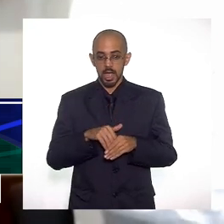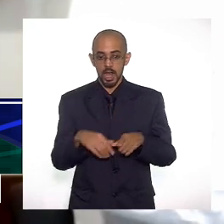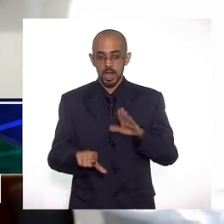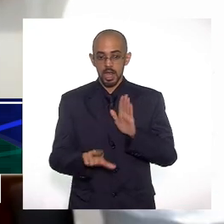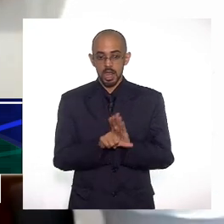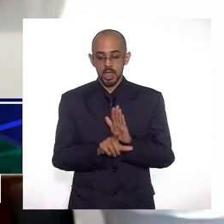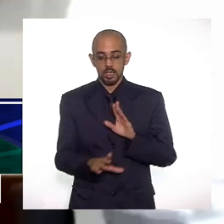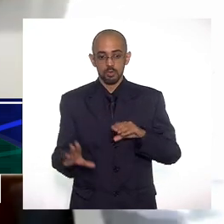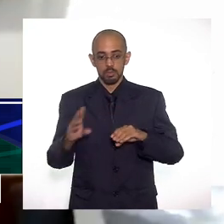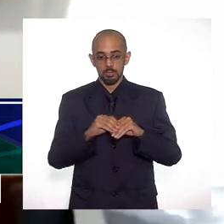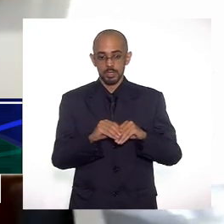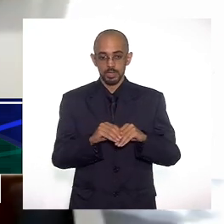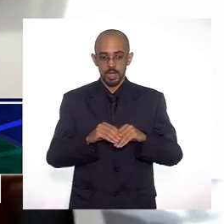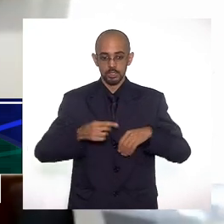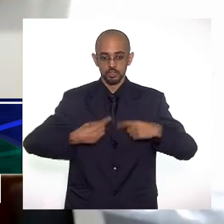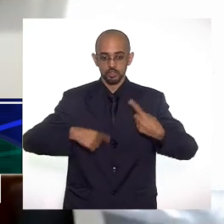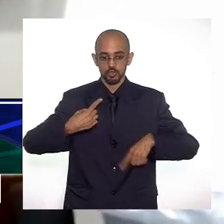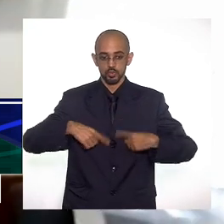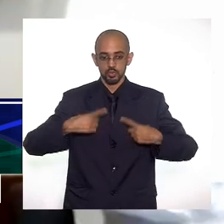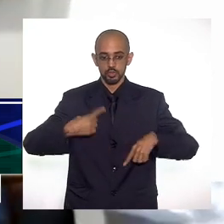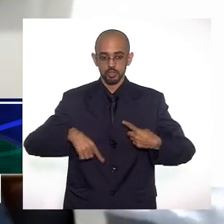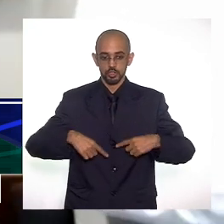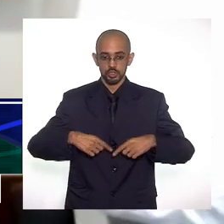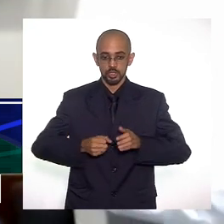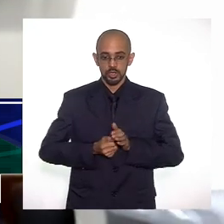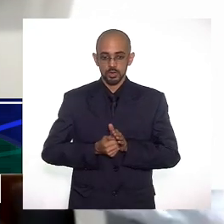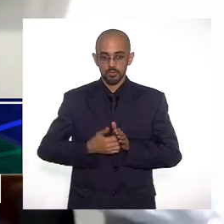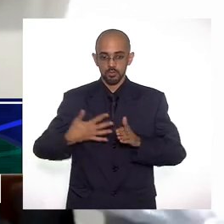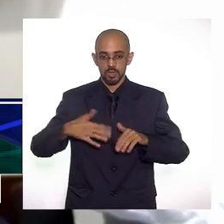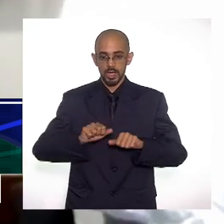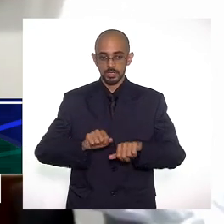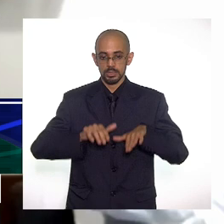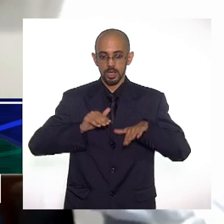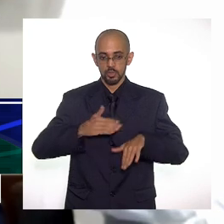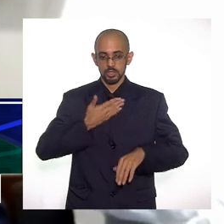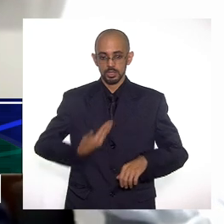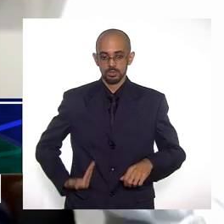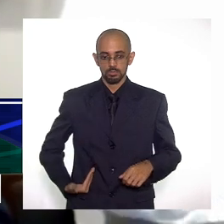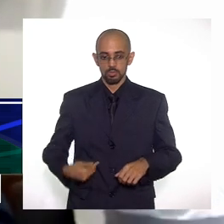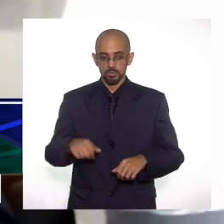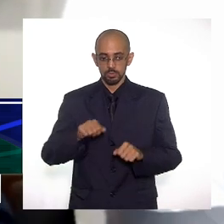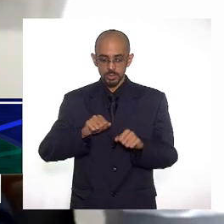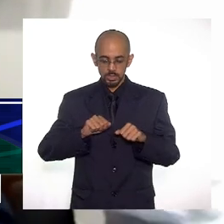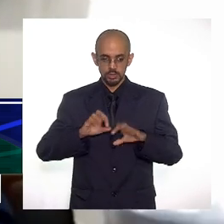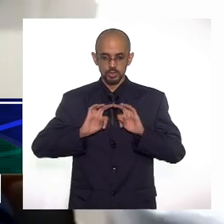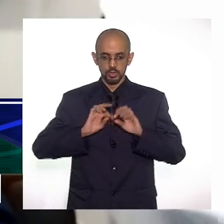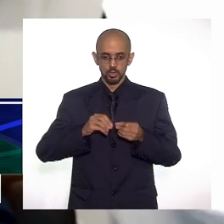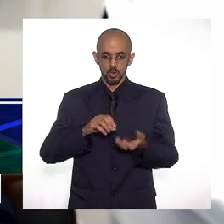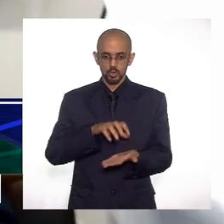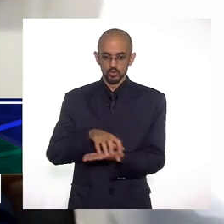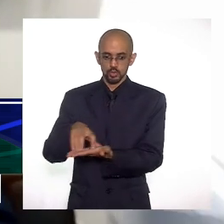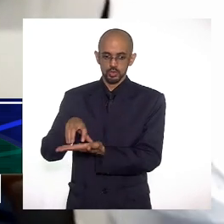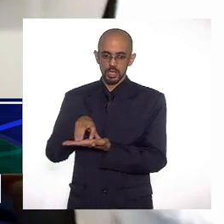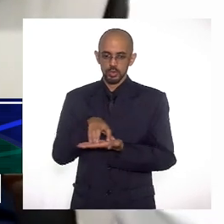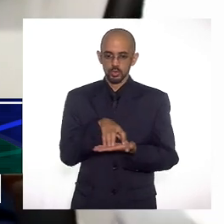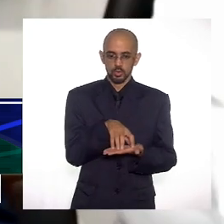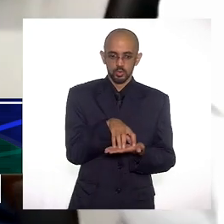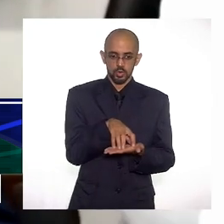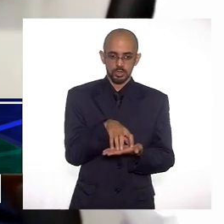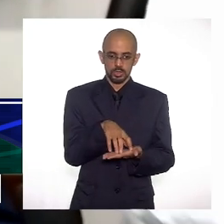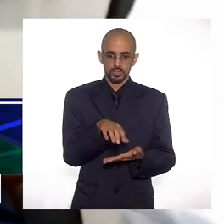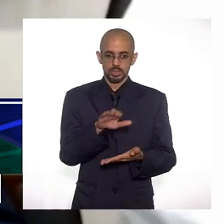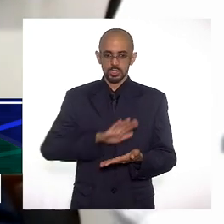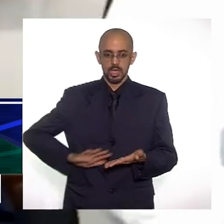complementar, discuti muito, discuti em várias audiências públicas, em todas as áreas, em toda a região do